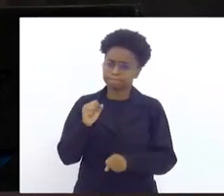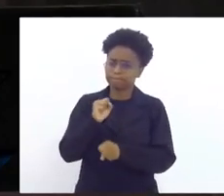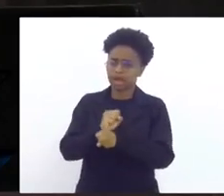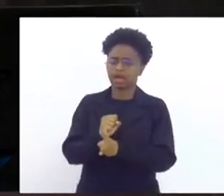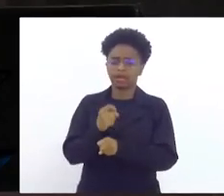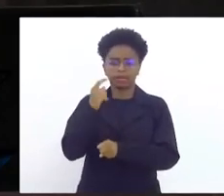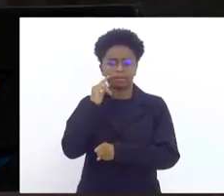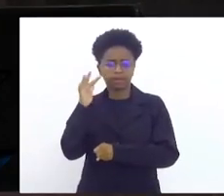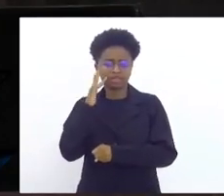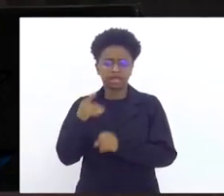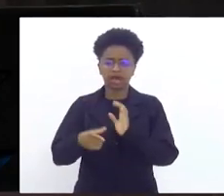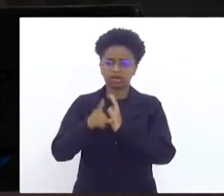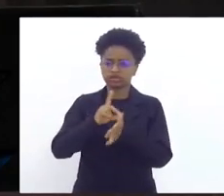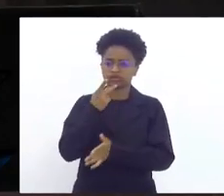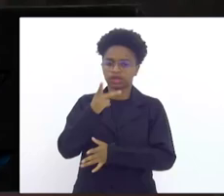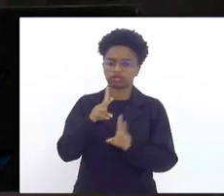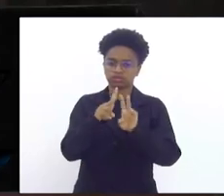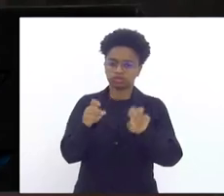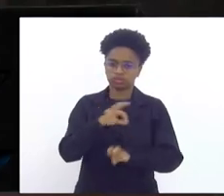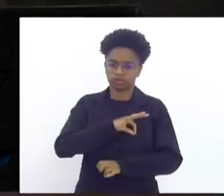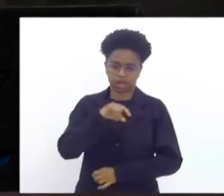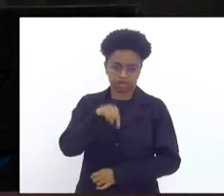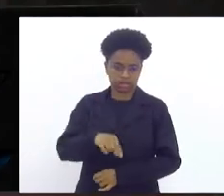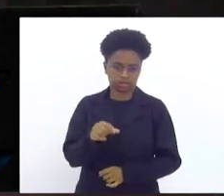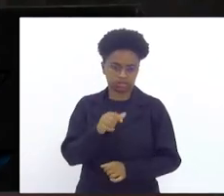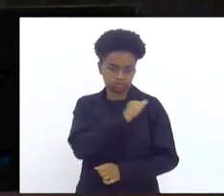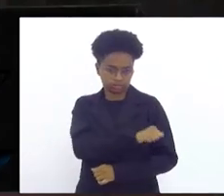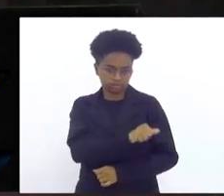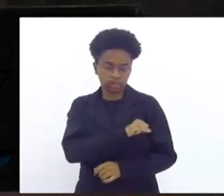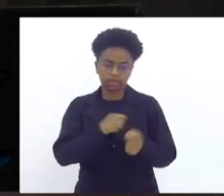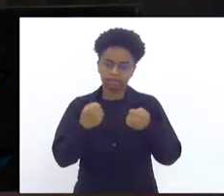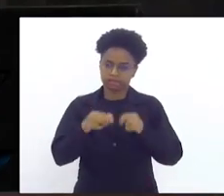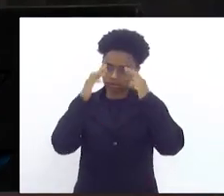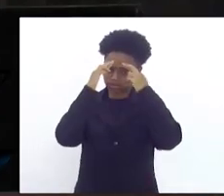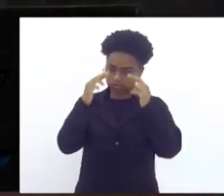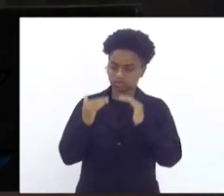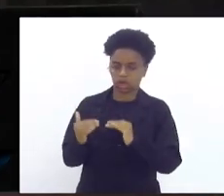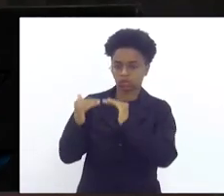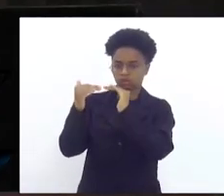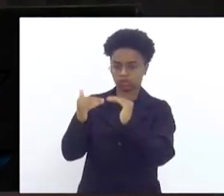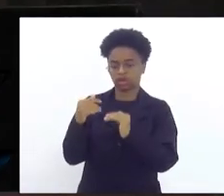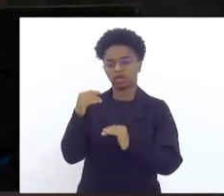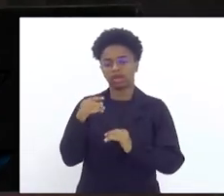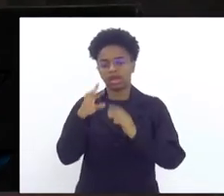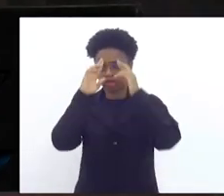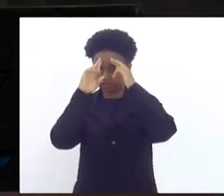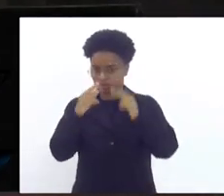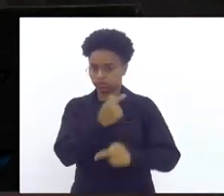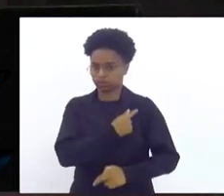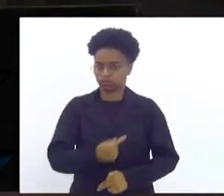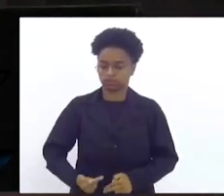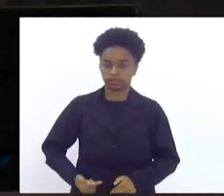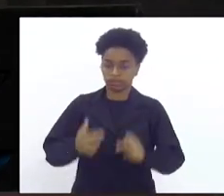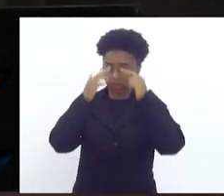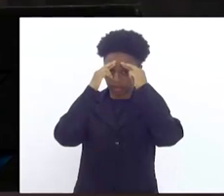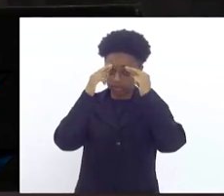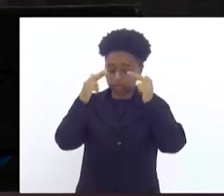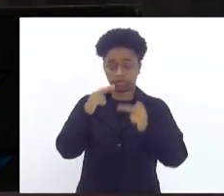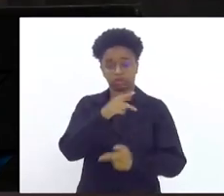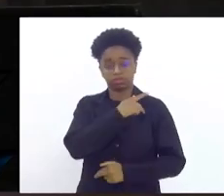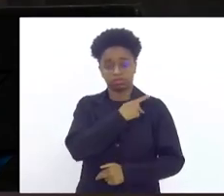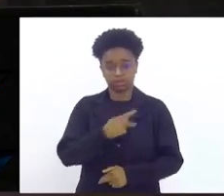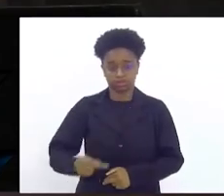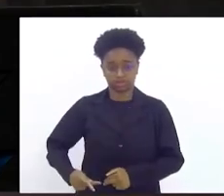falar da polícia no Rio de Janeiro respeite as autoridades constituídas respeite o governador do Estado respeite o presidente da